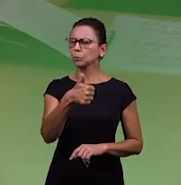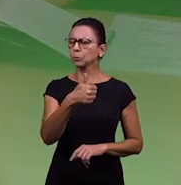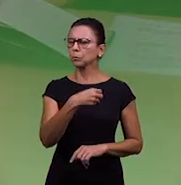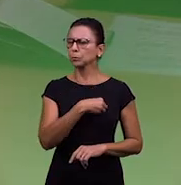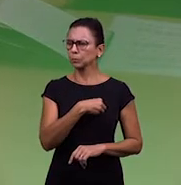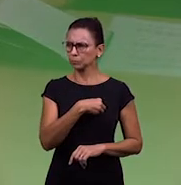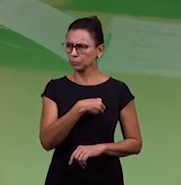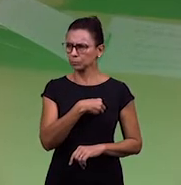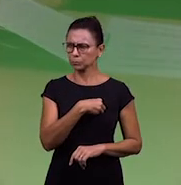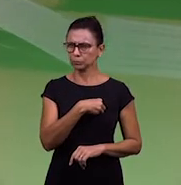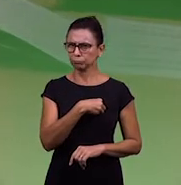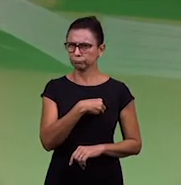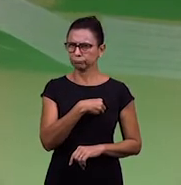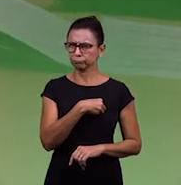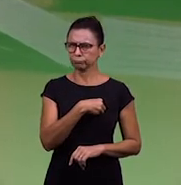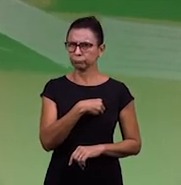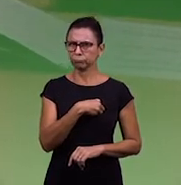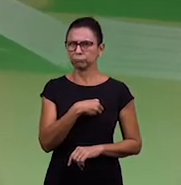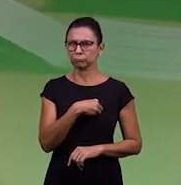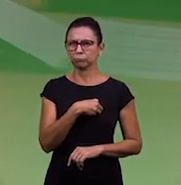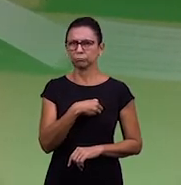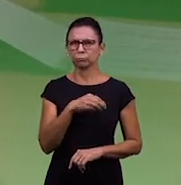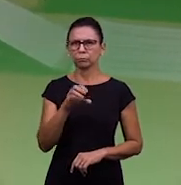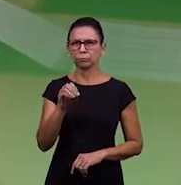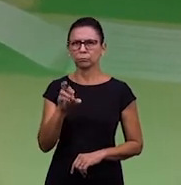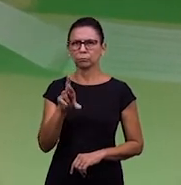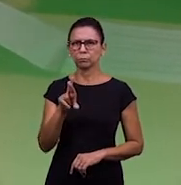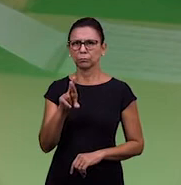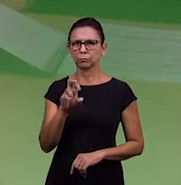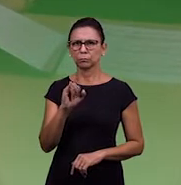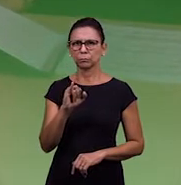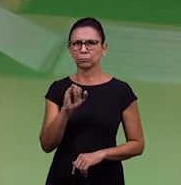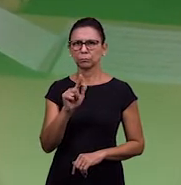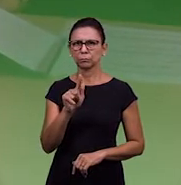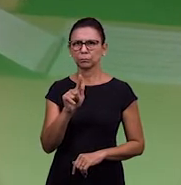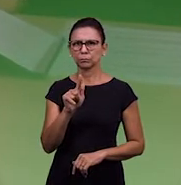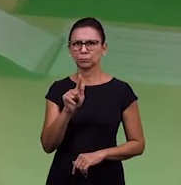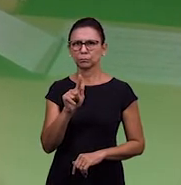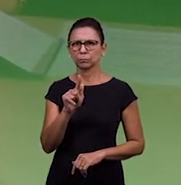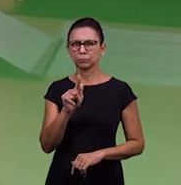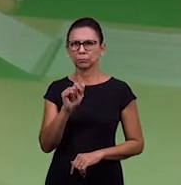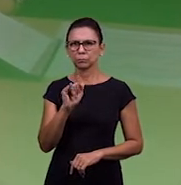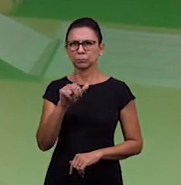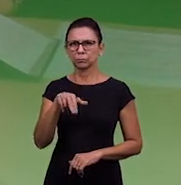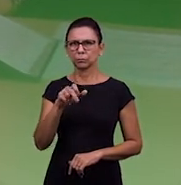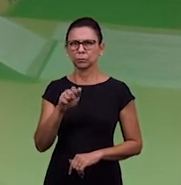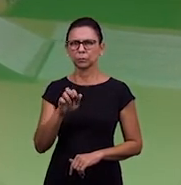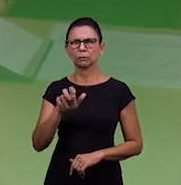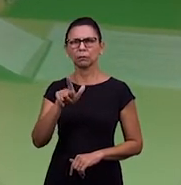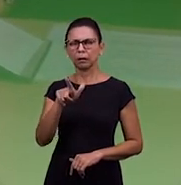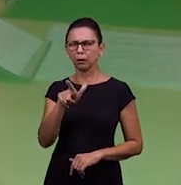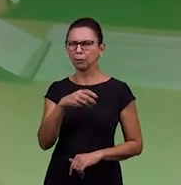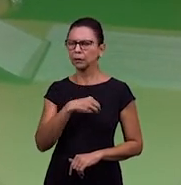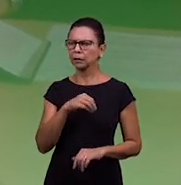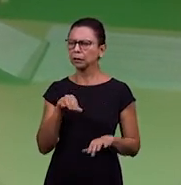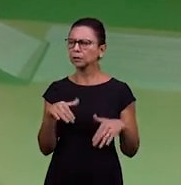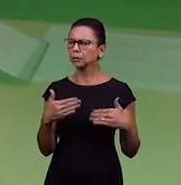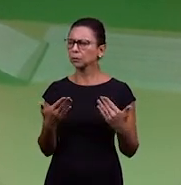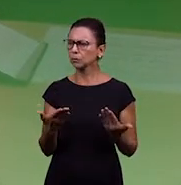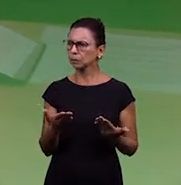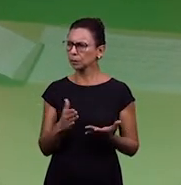original? O pecado original é desobediência. Aí nós vemos que